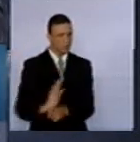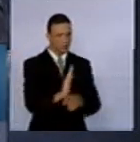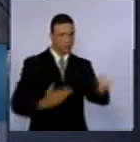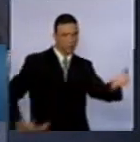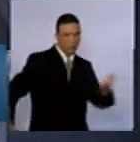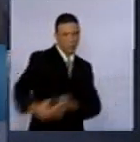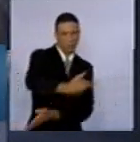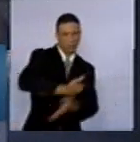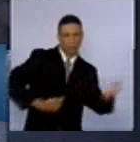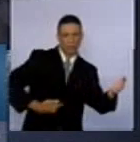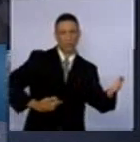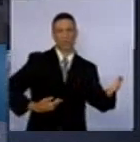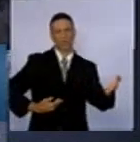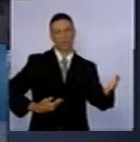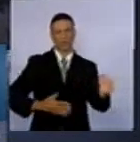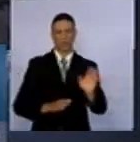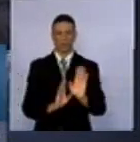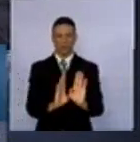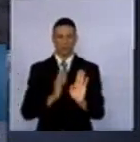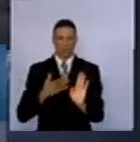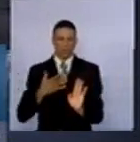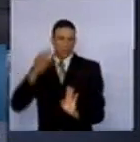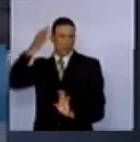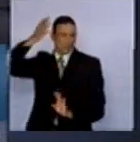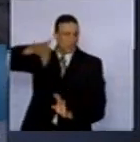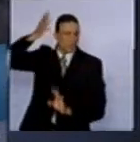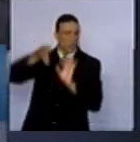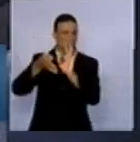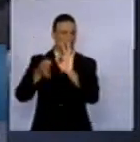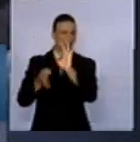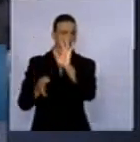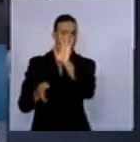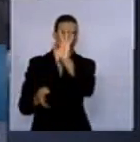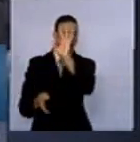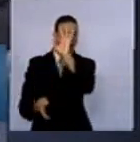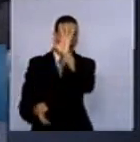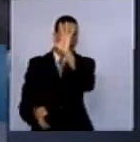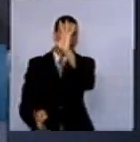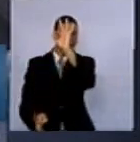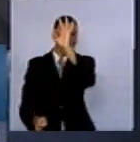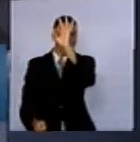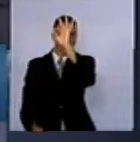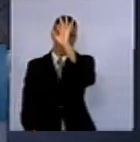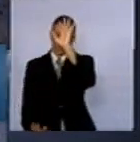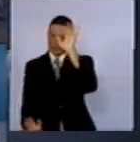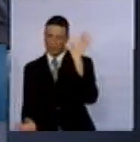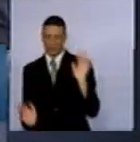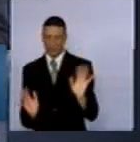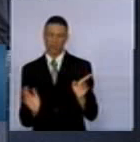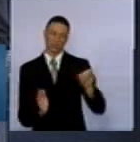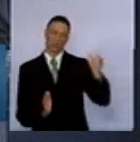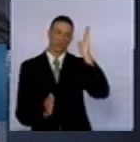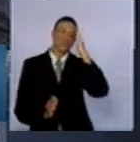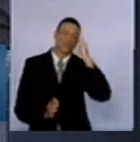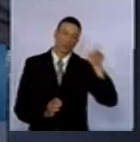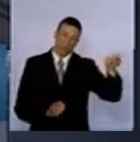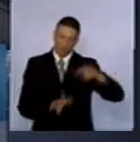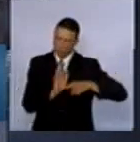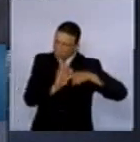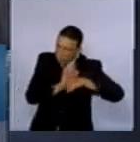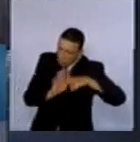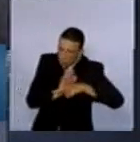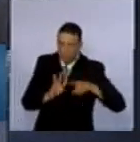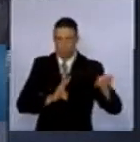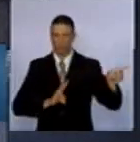eu não vou aqui me alongar vossa excelência vai mergulhar na Diva estudar os pontos mas eu gostaria porque como eu disse